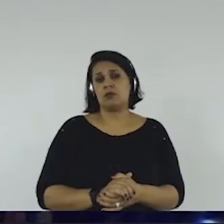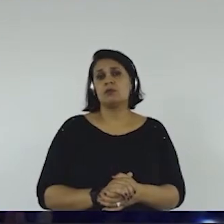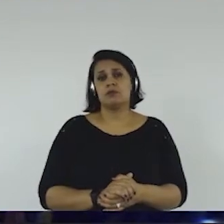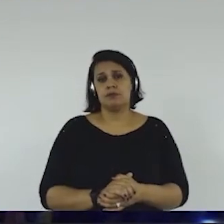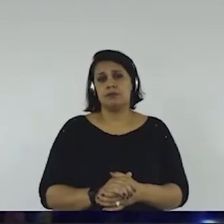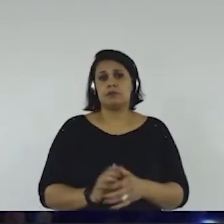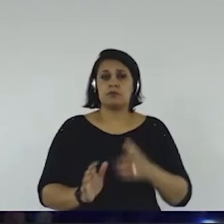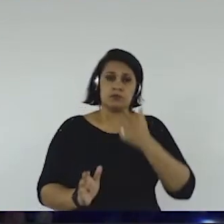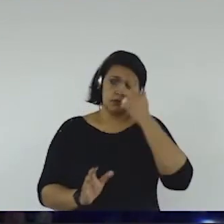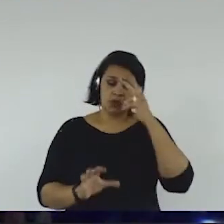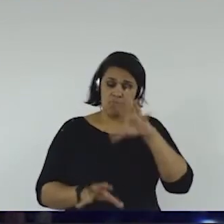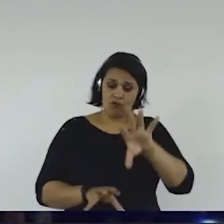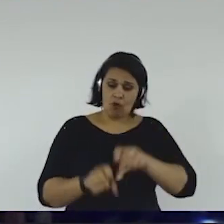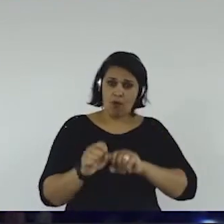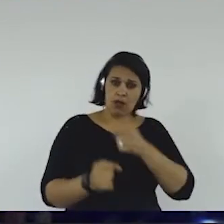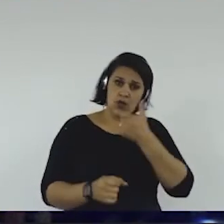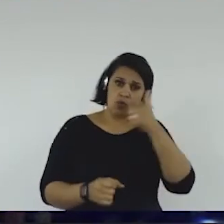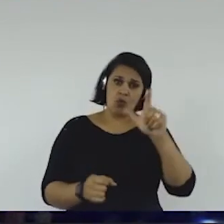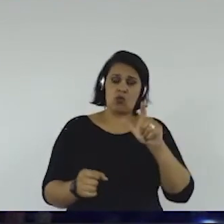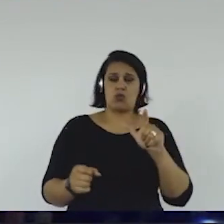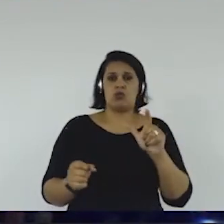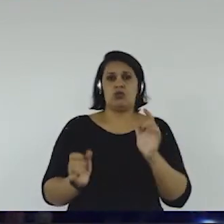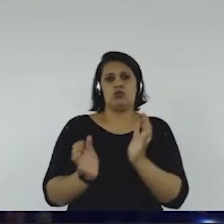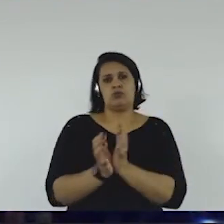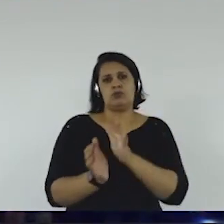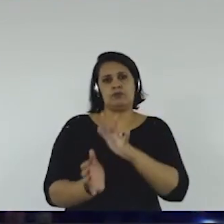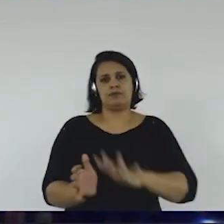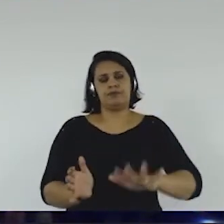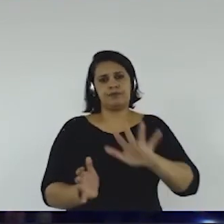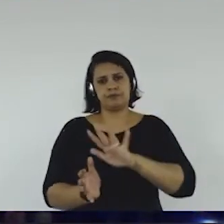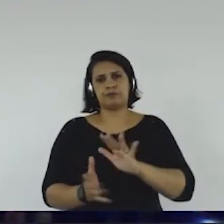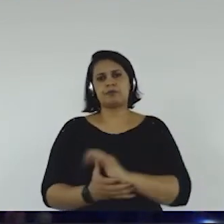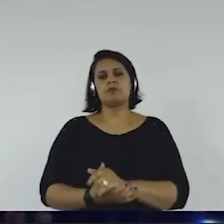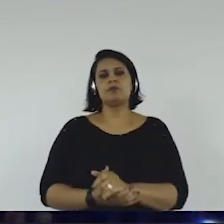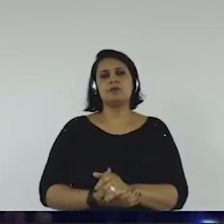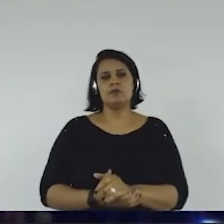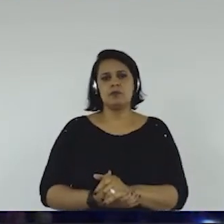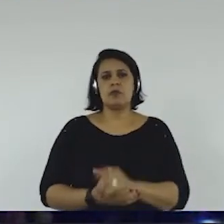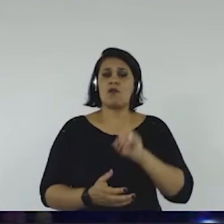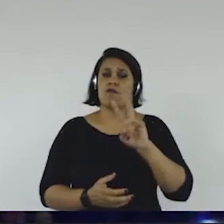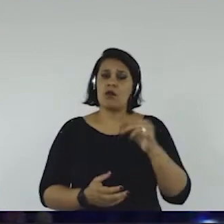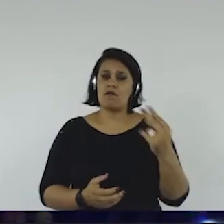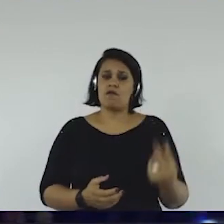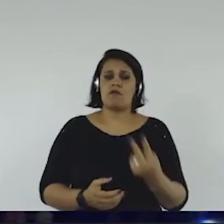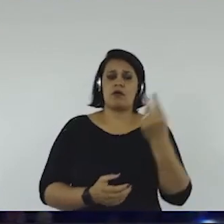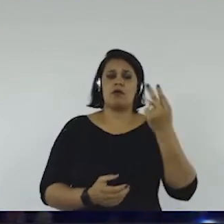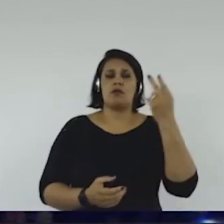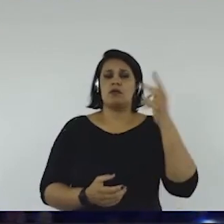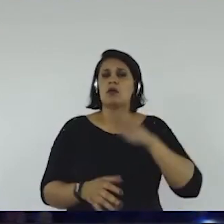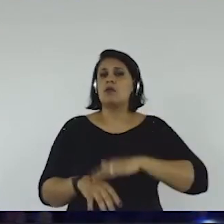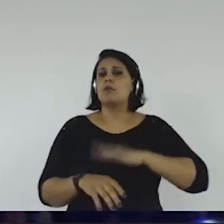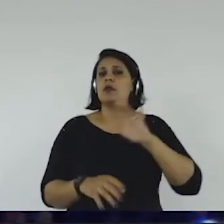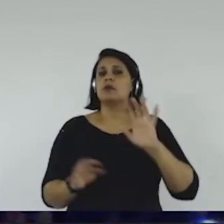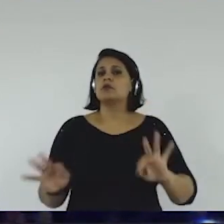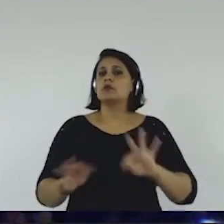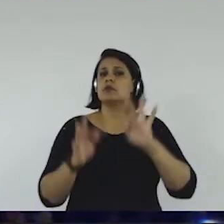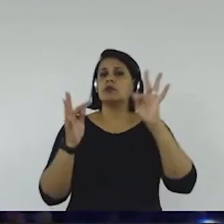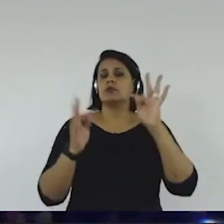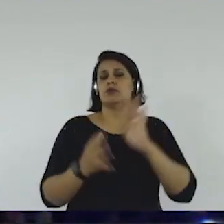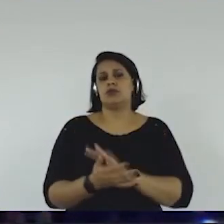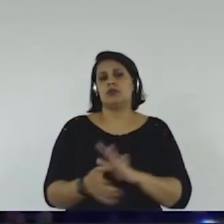pessoas formadas num outro ambiente, que deverão valorizar muitíssimo mais os recursos tecnológicos